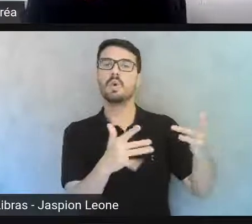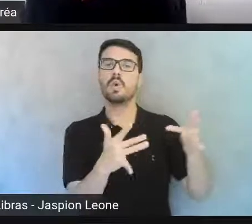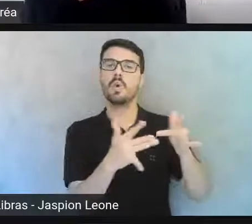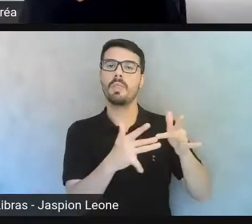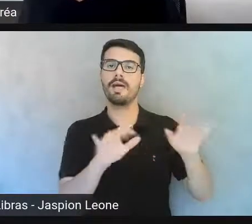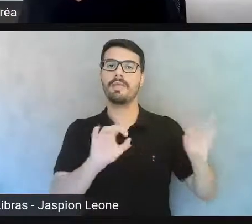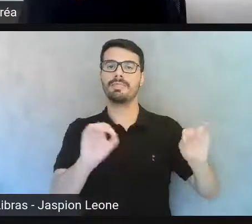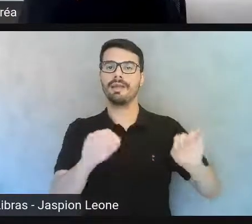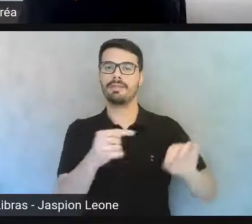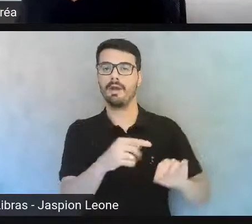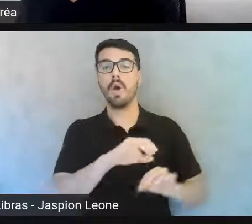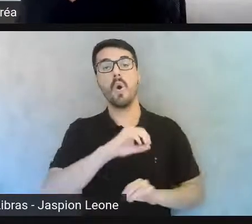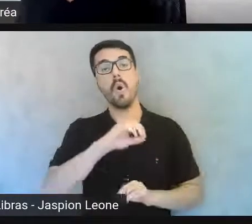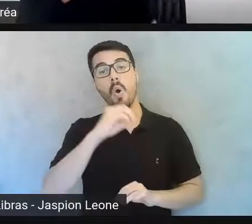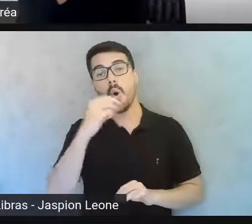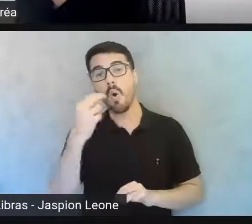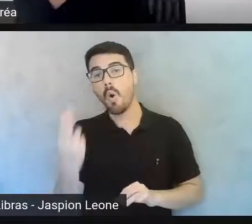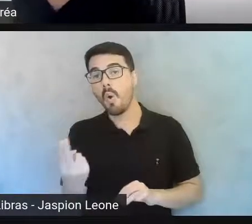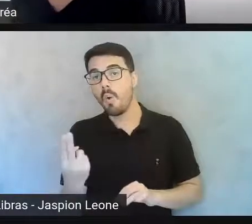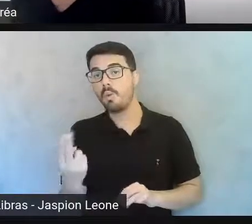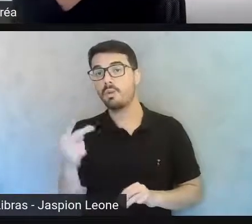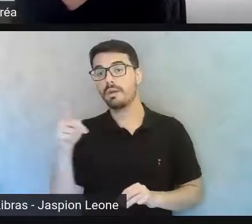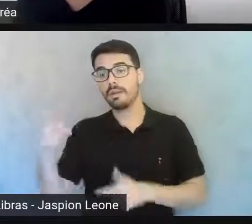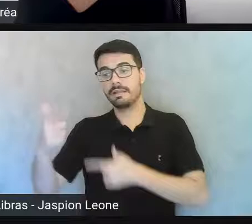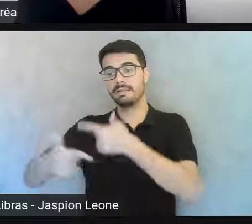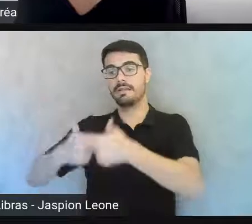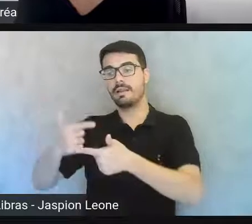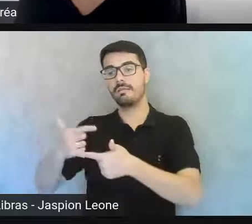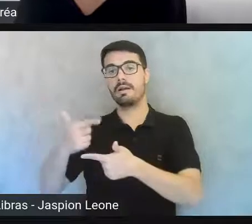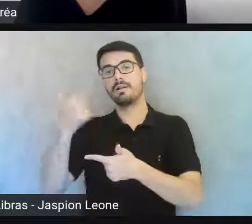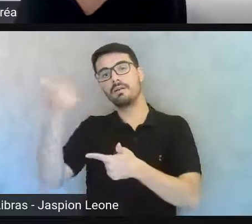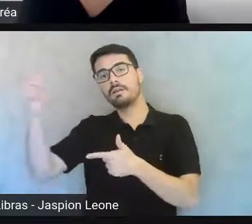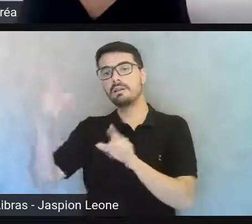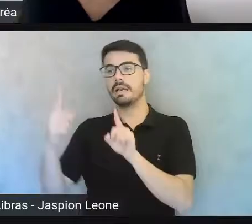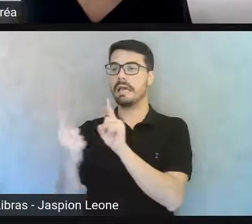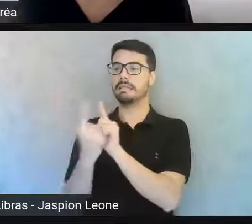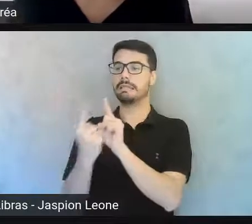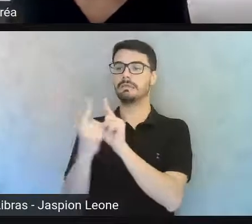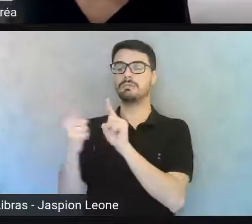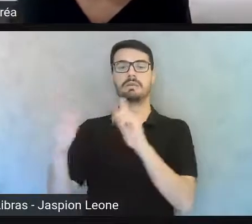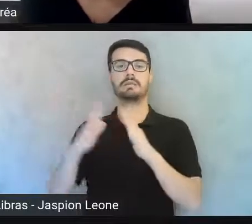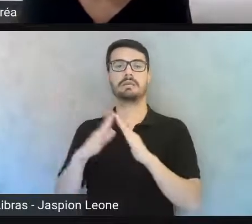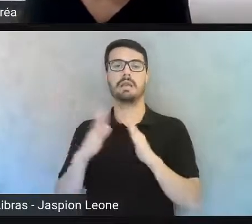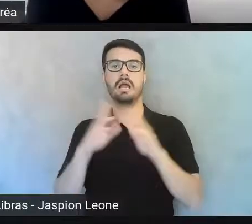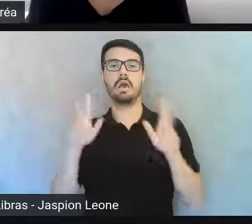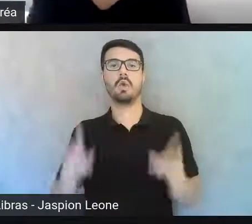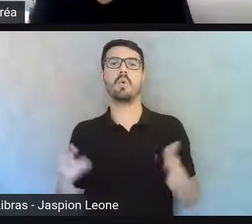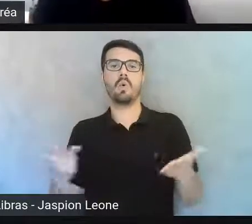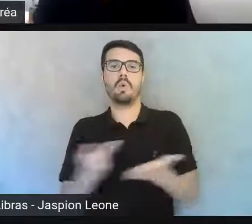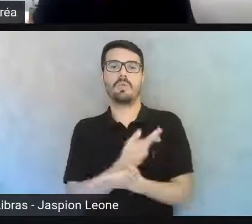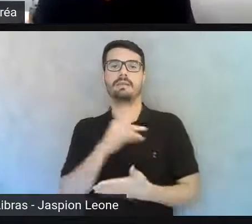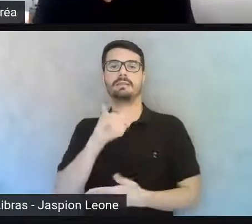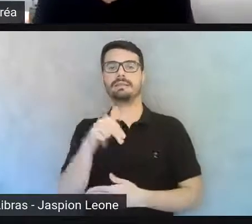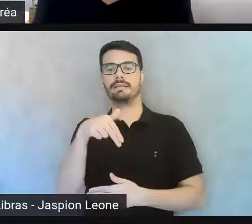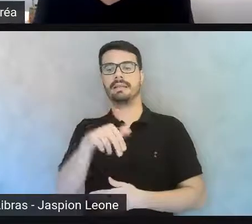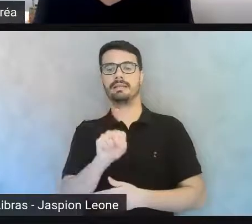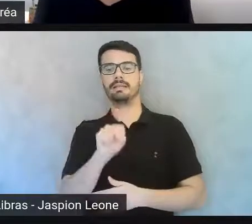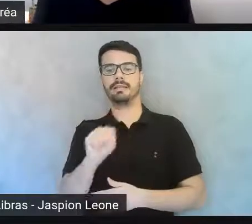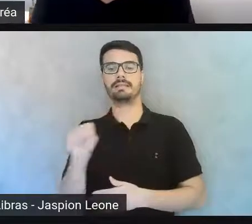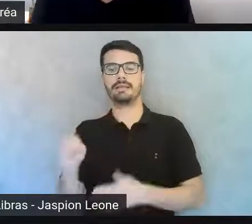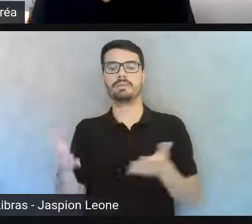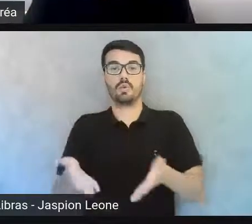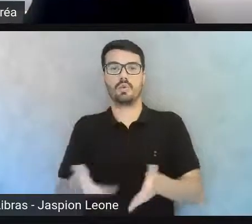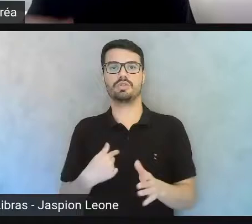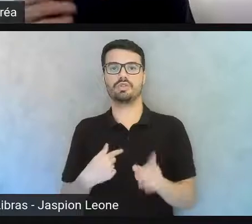ou eu coloco para fazer o atendimento em casa, como acontece do INSS hoje. Então, a